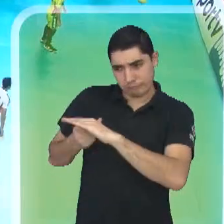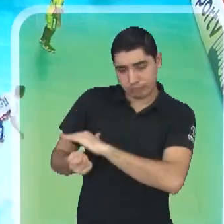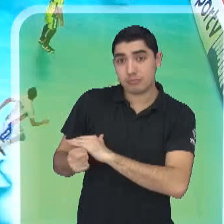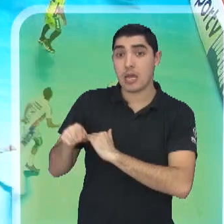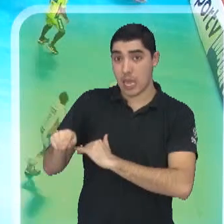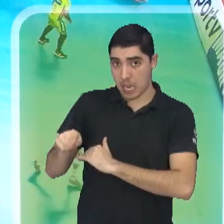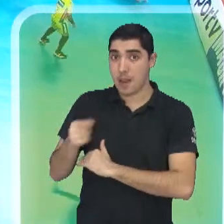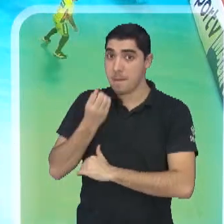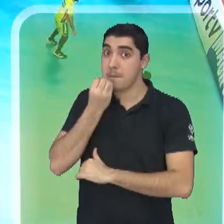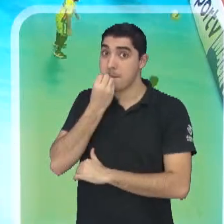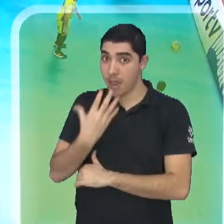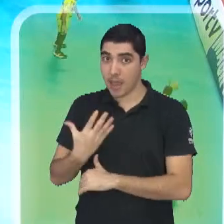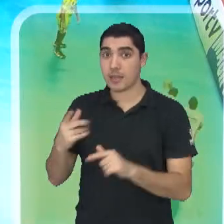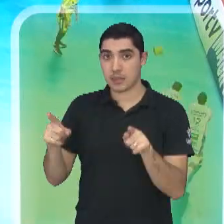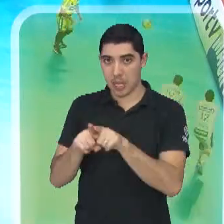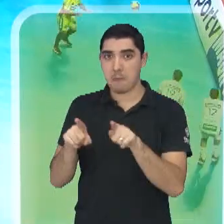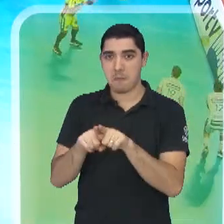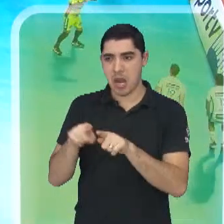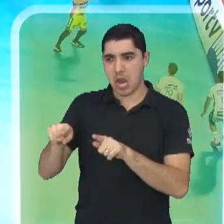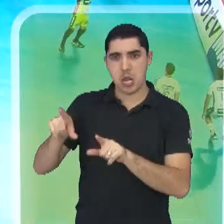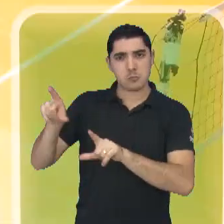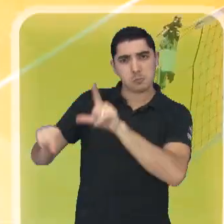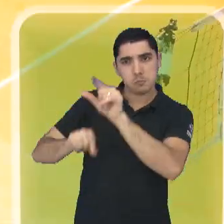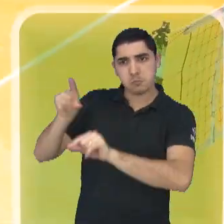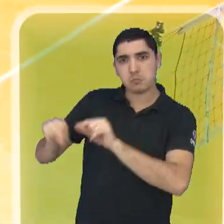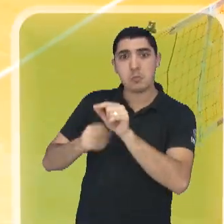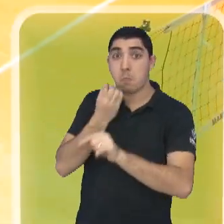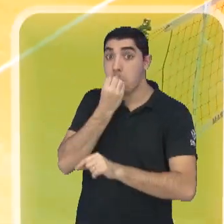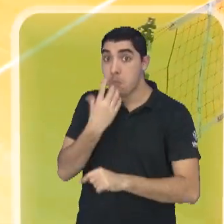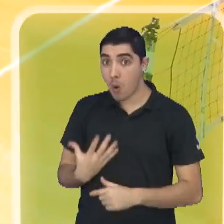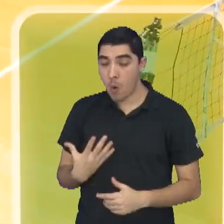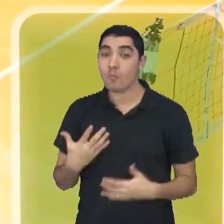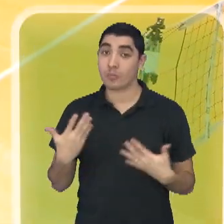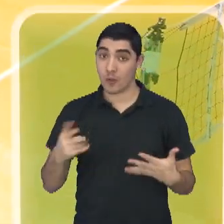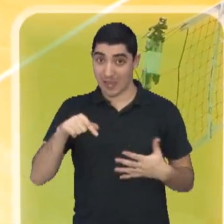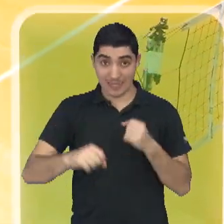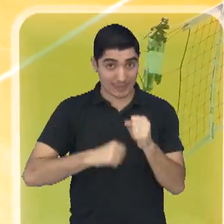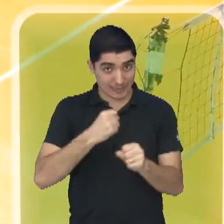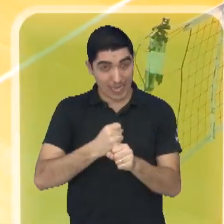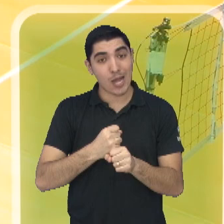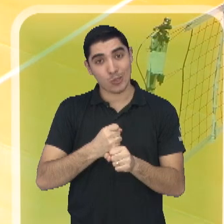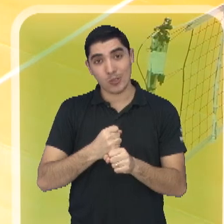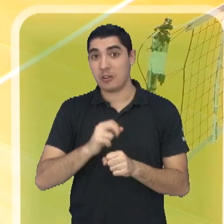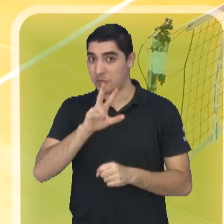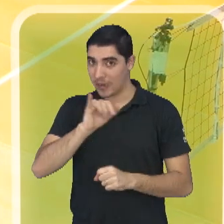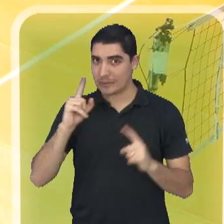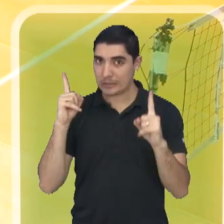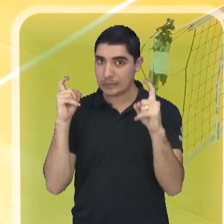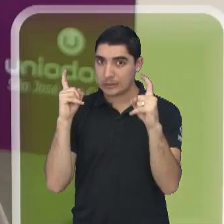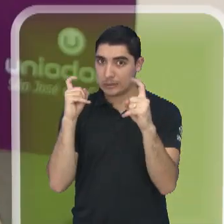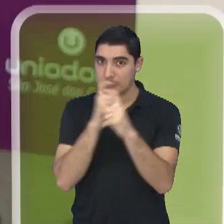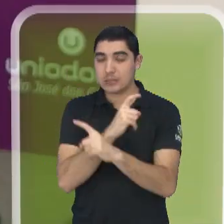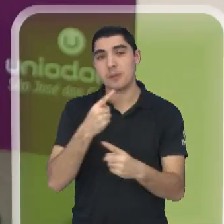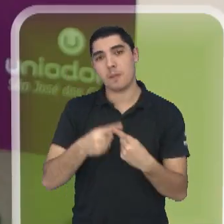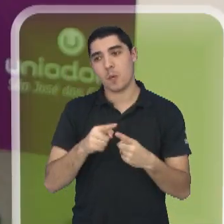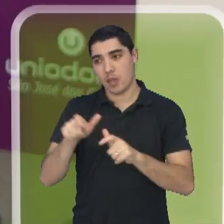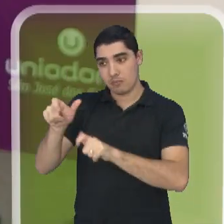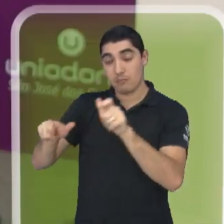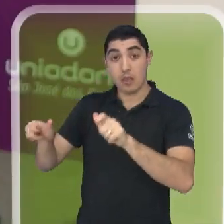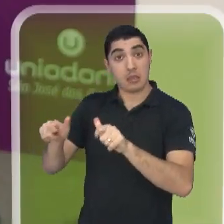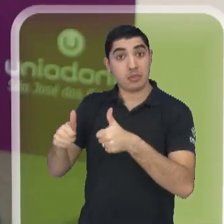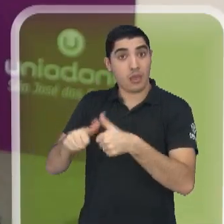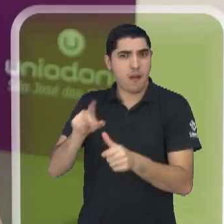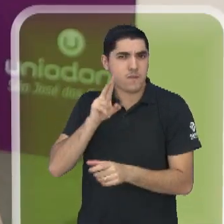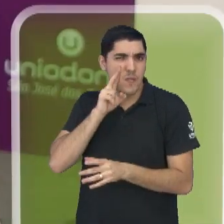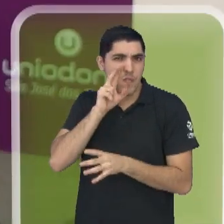bons investimentos, contrataram bons jogadores. Esse ano vai ser bem complicado, que as equipes estão mais fortes,